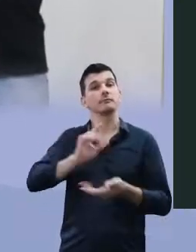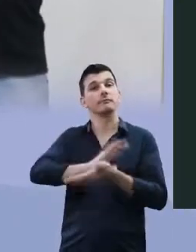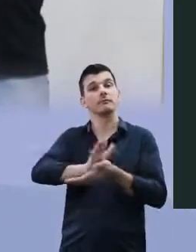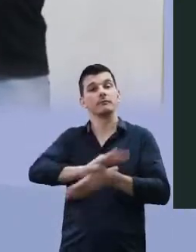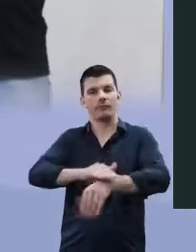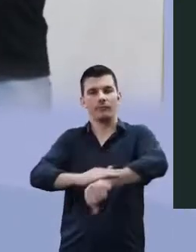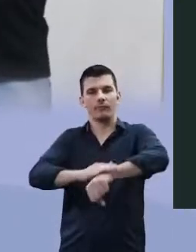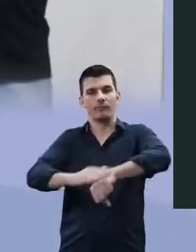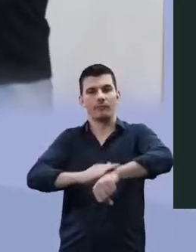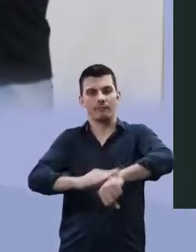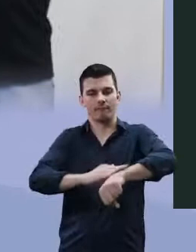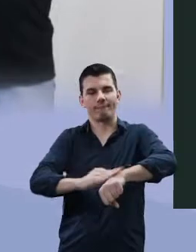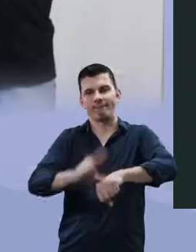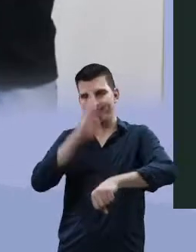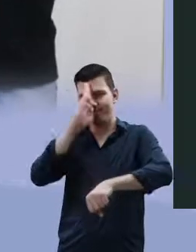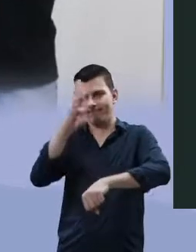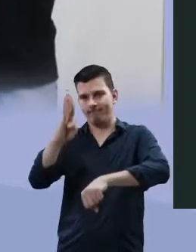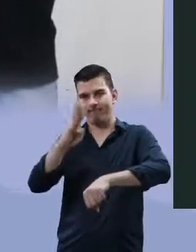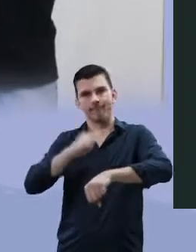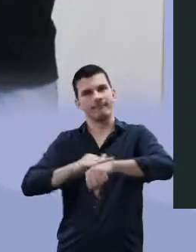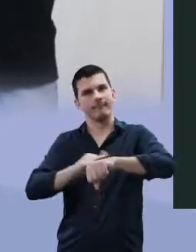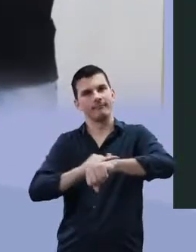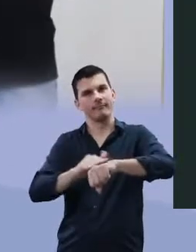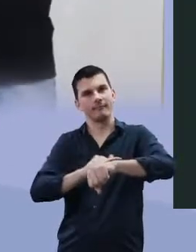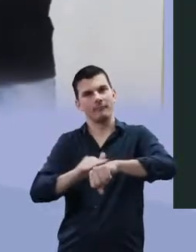aqui, ele se dá pela cor da pele.